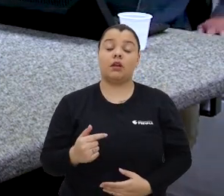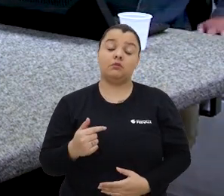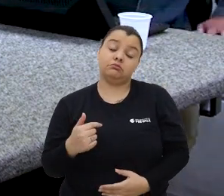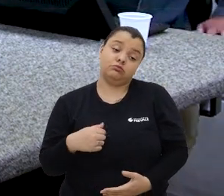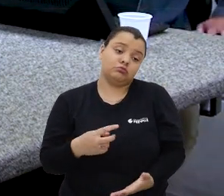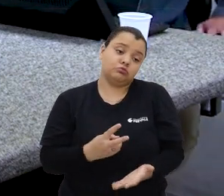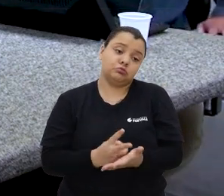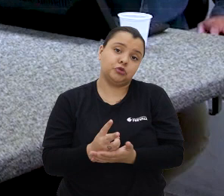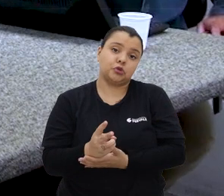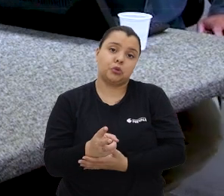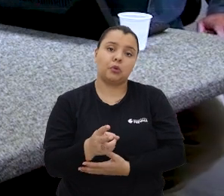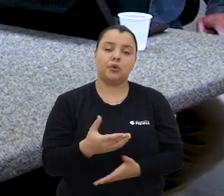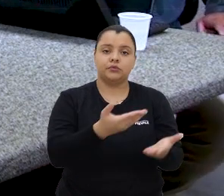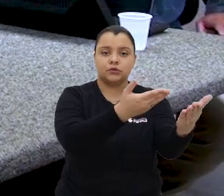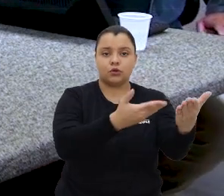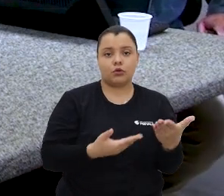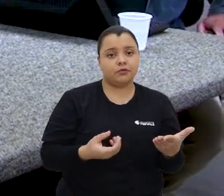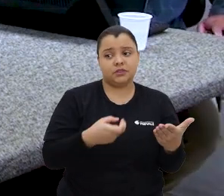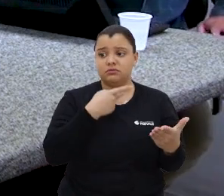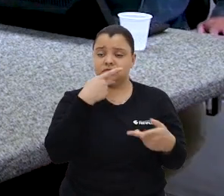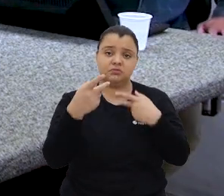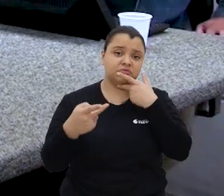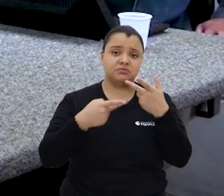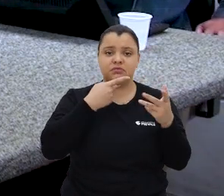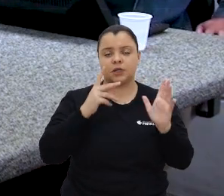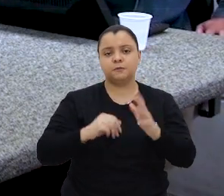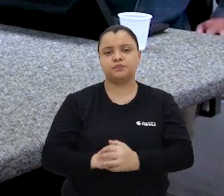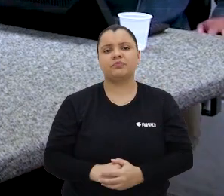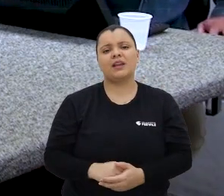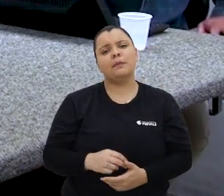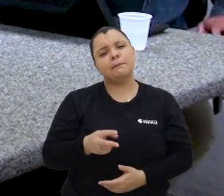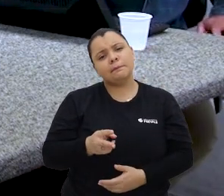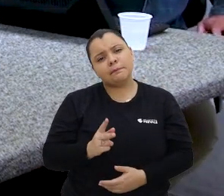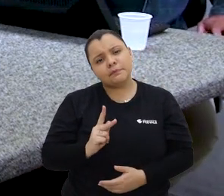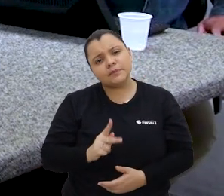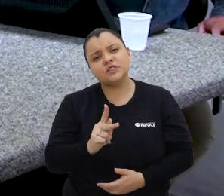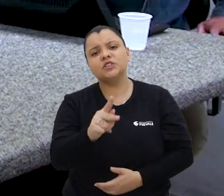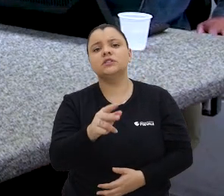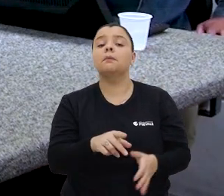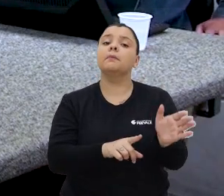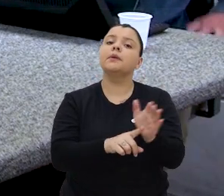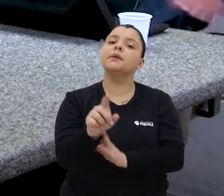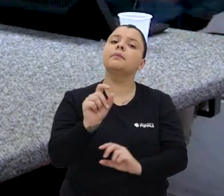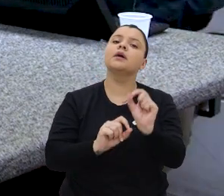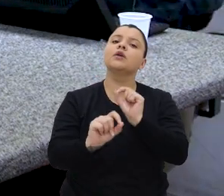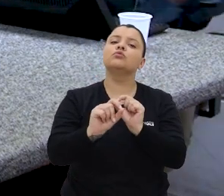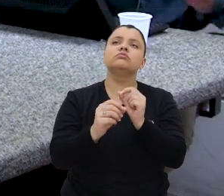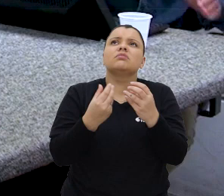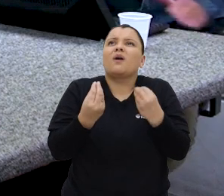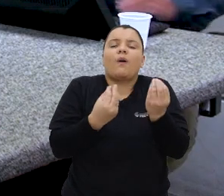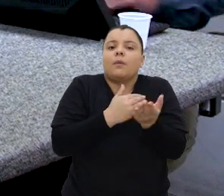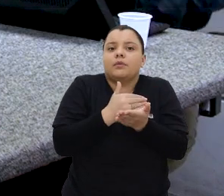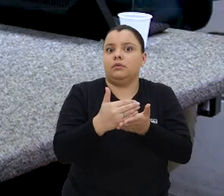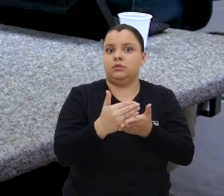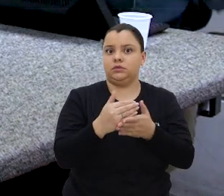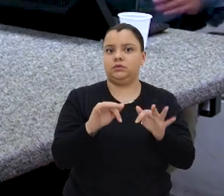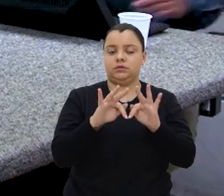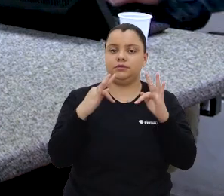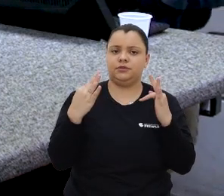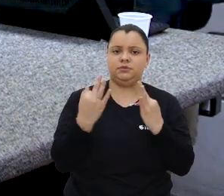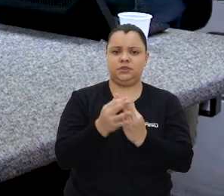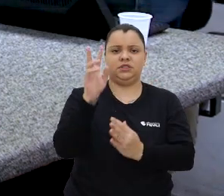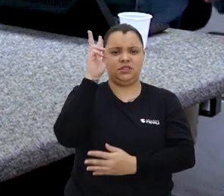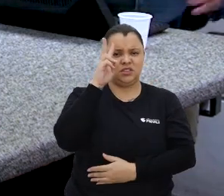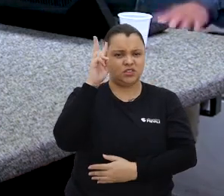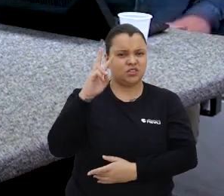o convidado nos dá, mas o que a gente sempre pergunta para o nosso convidado é como começou? A família, a